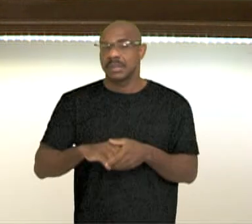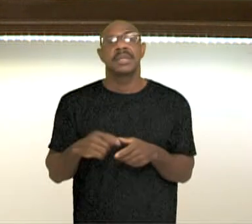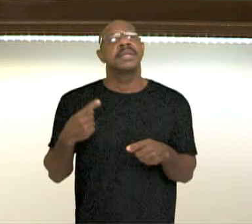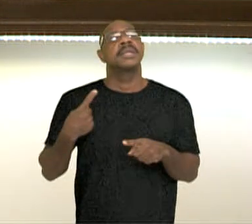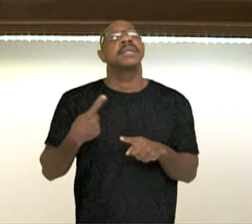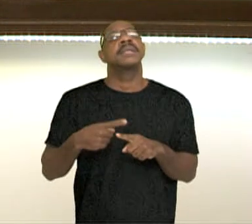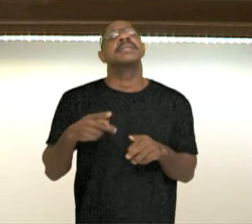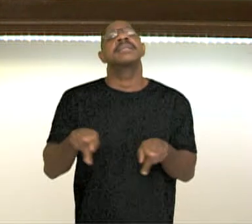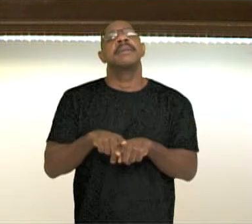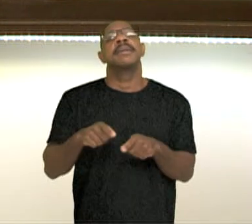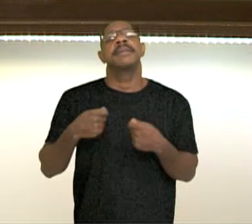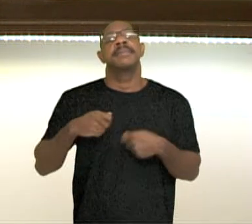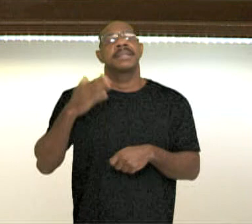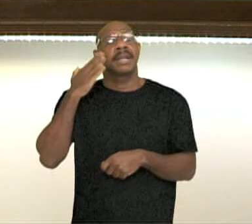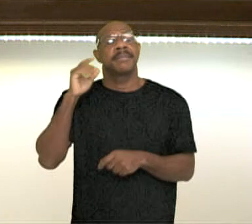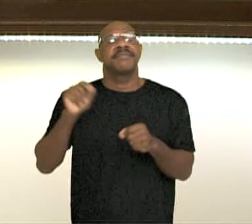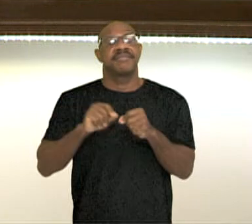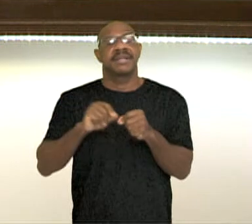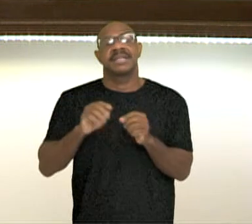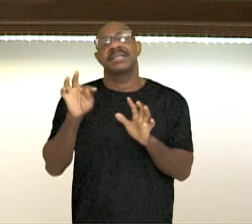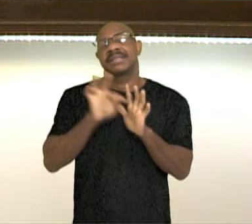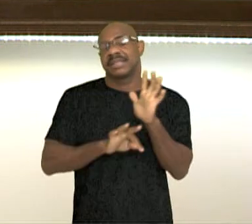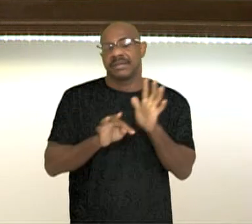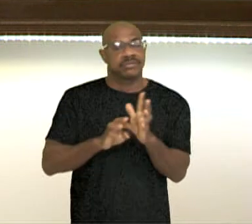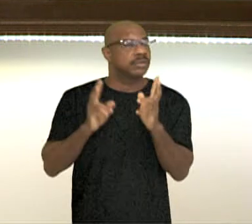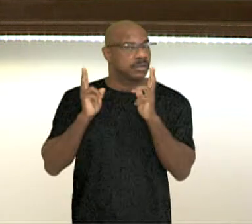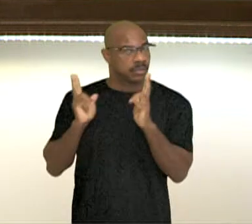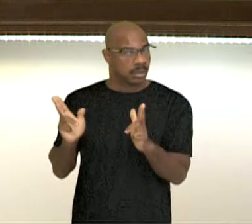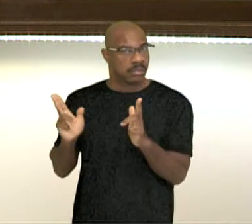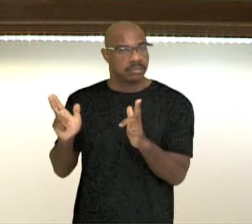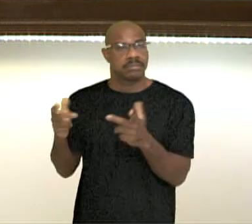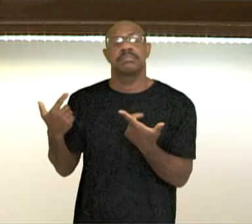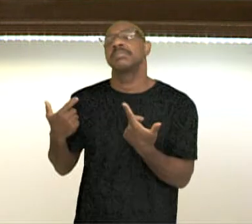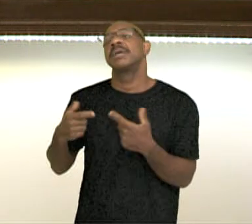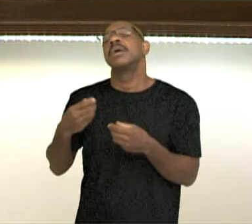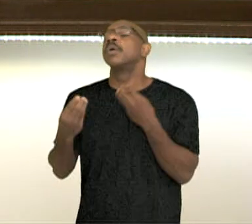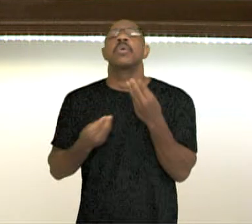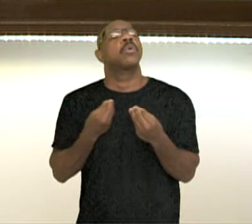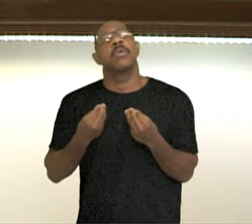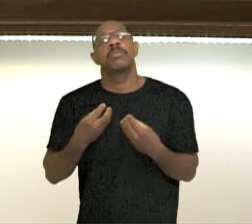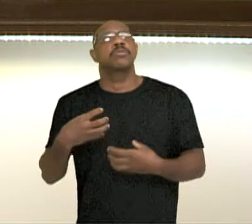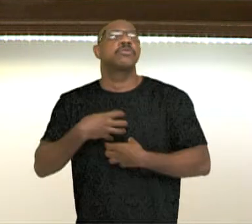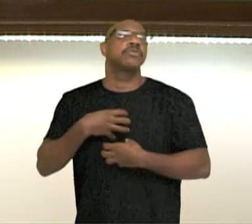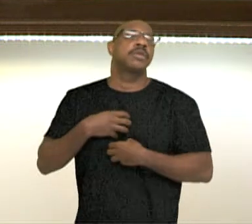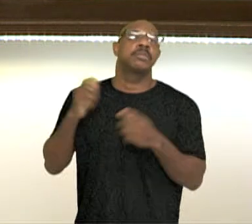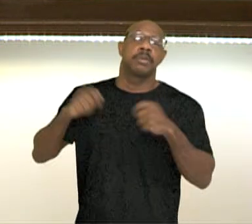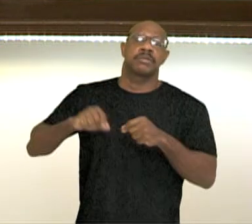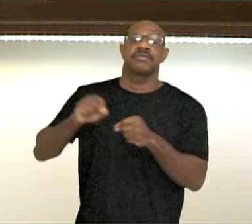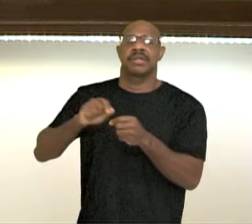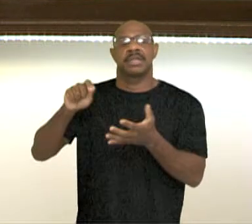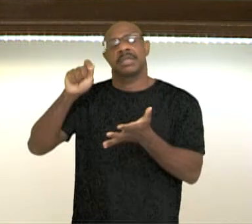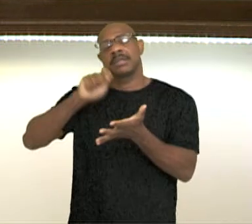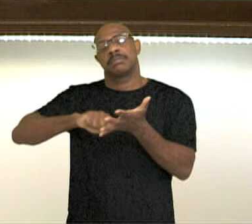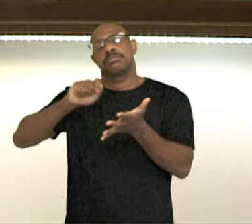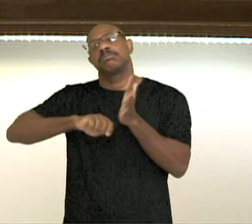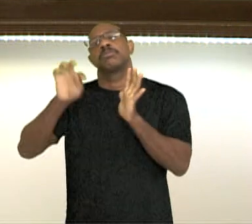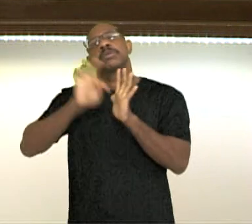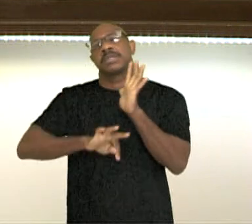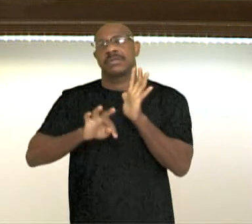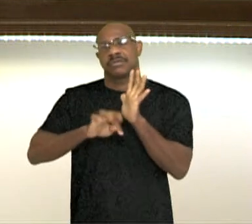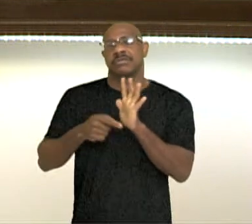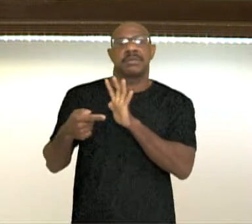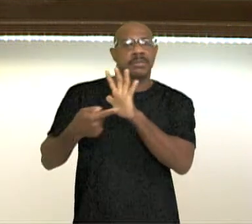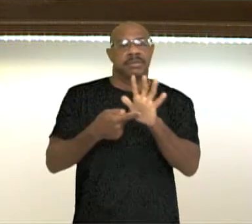sabermos produzir textos como esses. Sabermos de que maneira eu posso produzir um texto que vai trazer